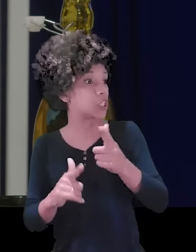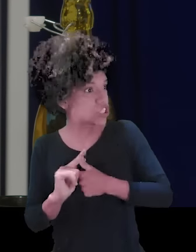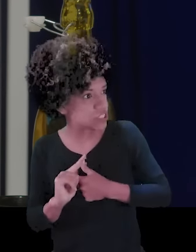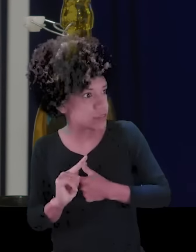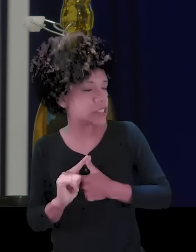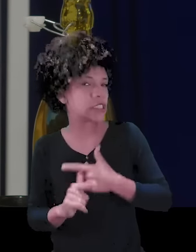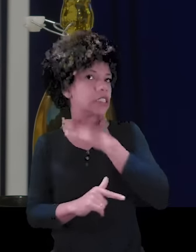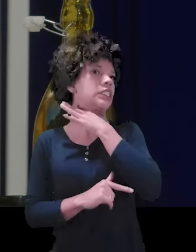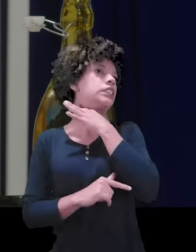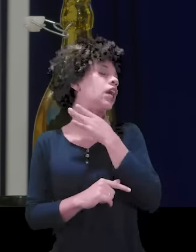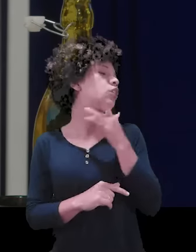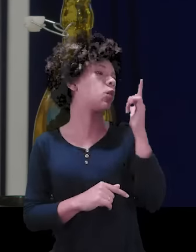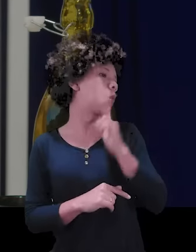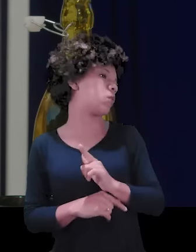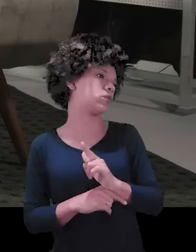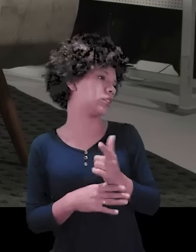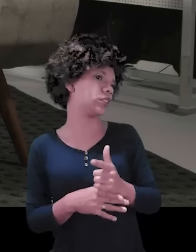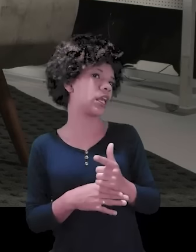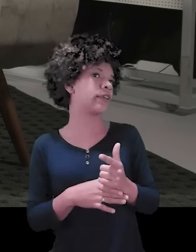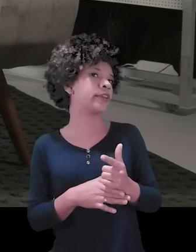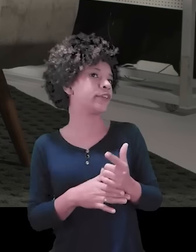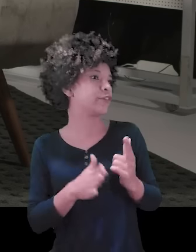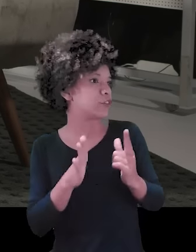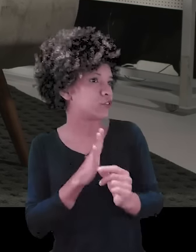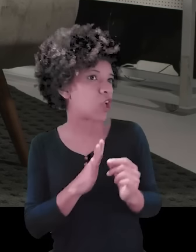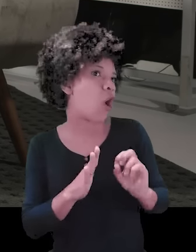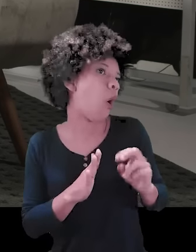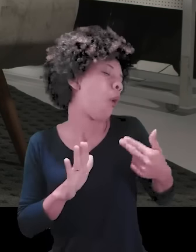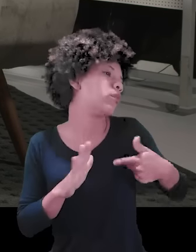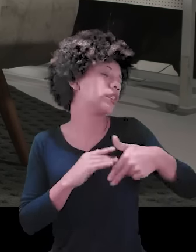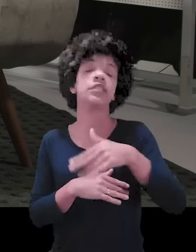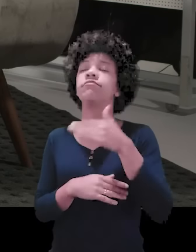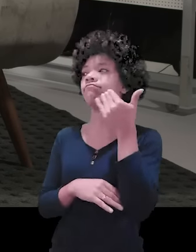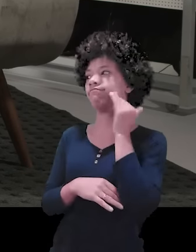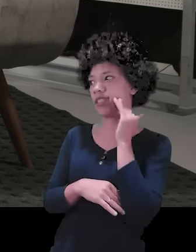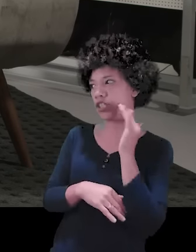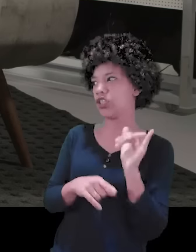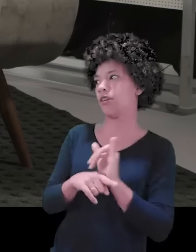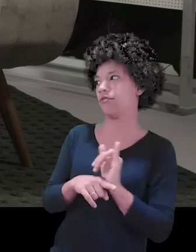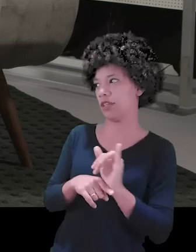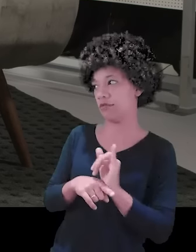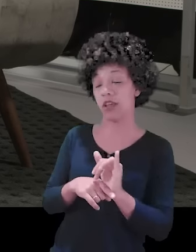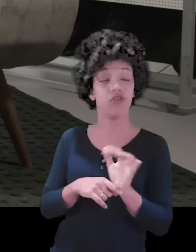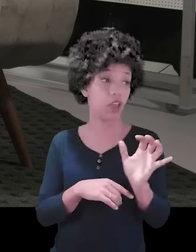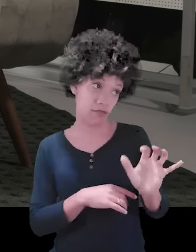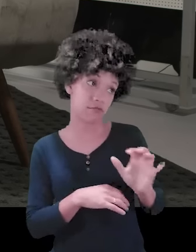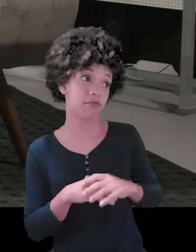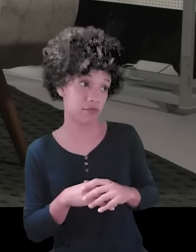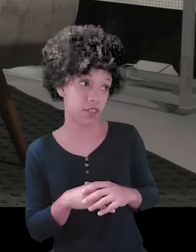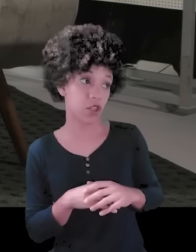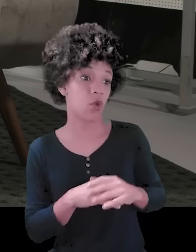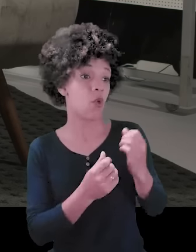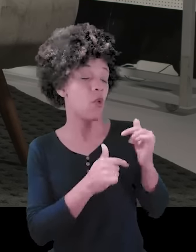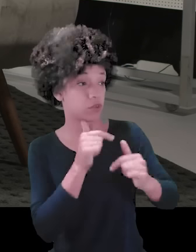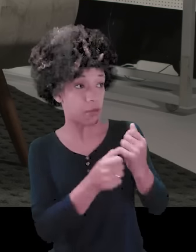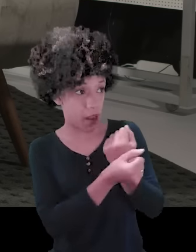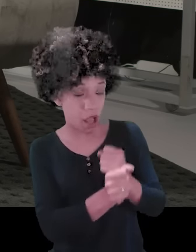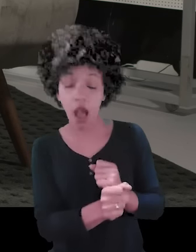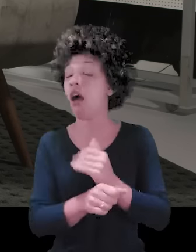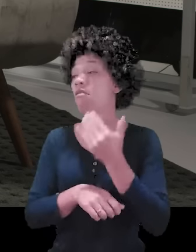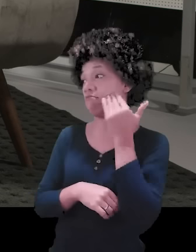dívida tão grande que ela não consegue sair também por causa disso entende como é que eles fazem entendeu é assim funcionou grave